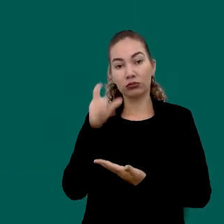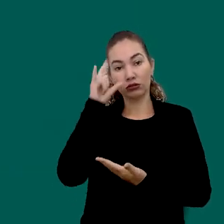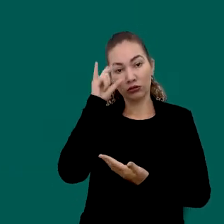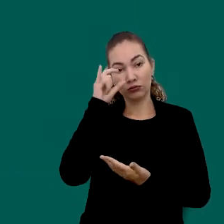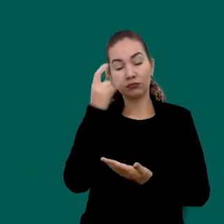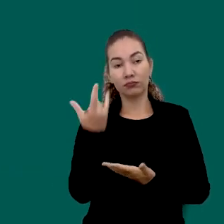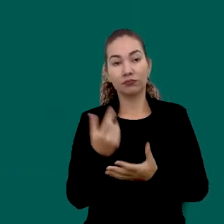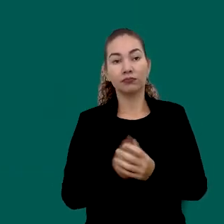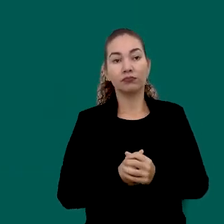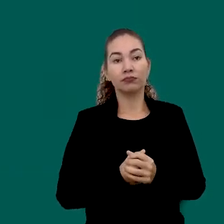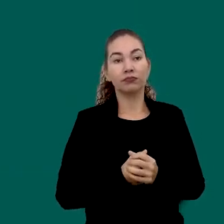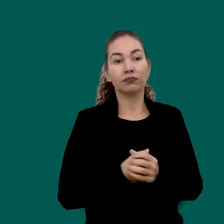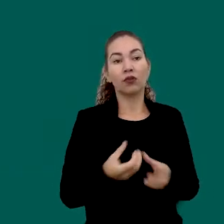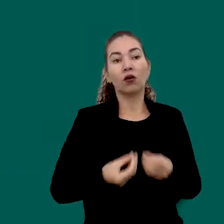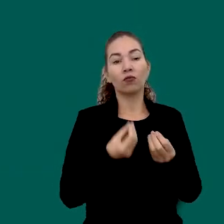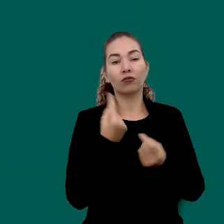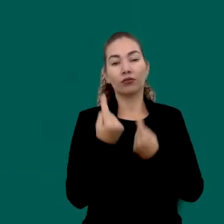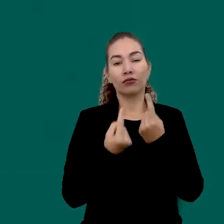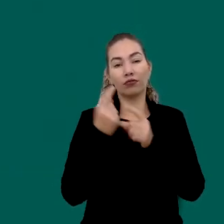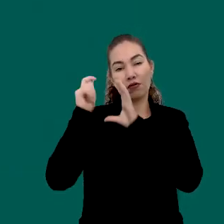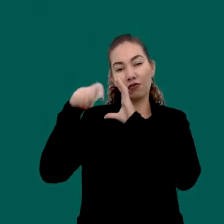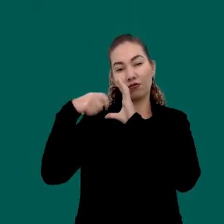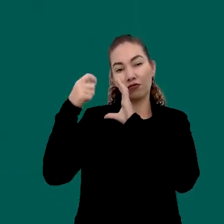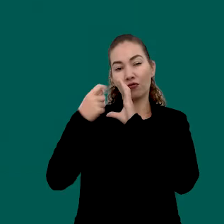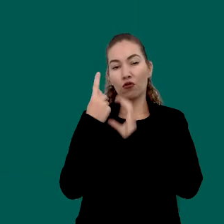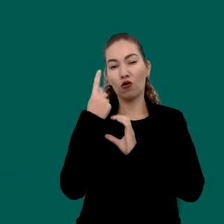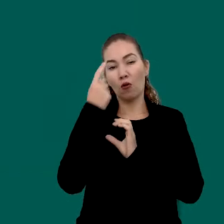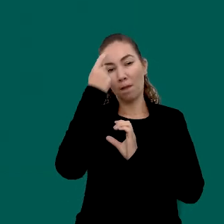começou só em 2018 com o Instagram. A gente